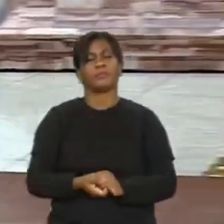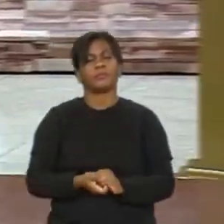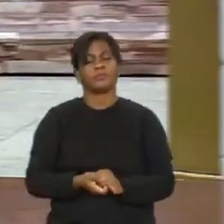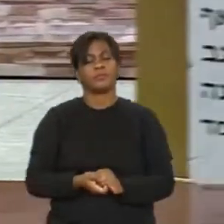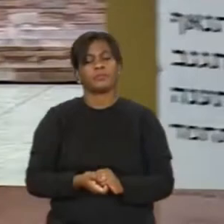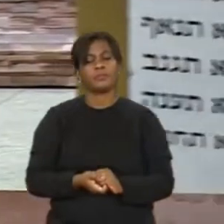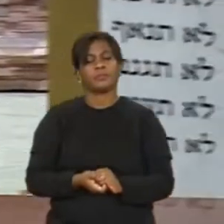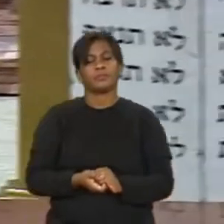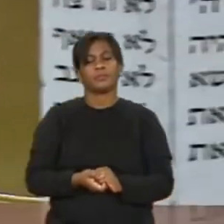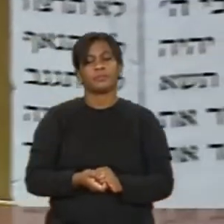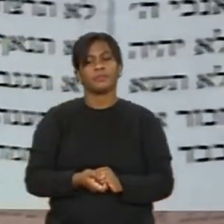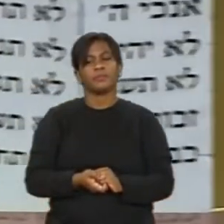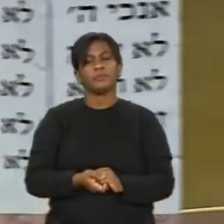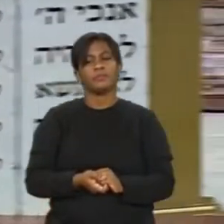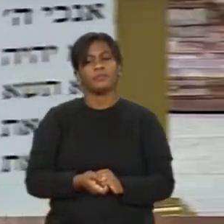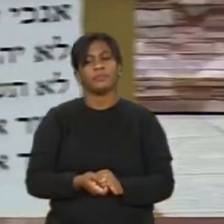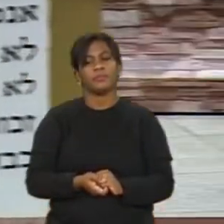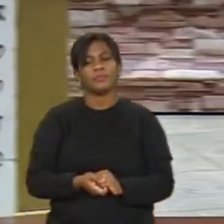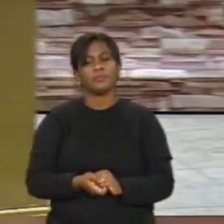No livro de